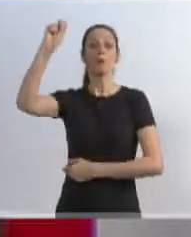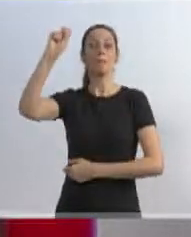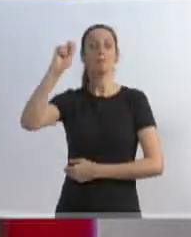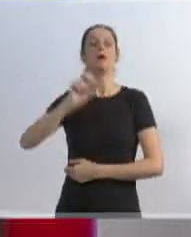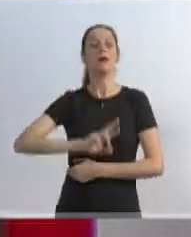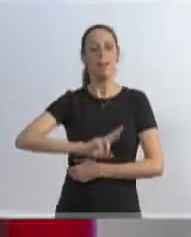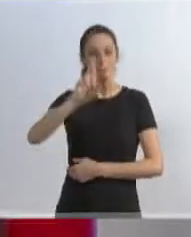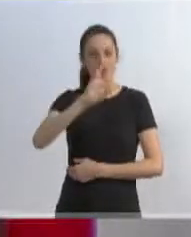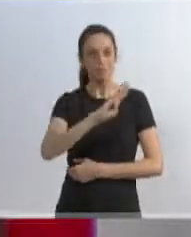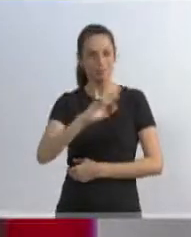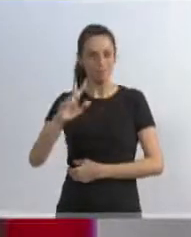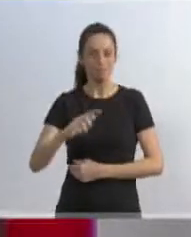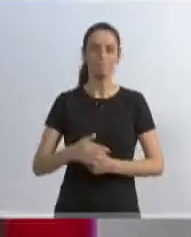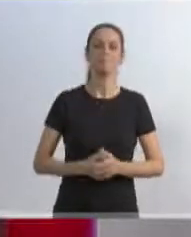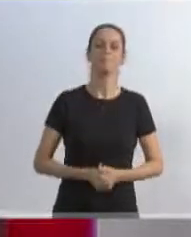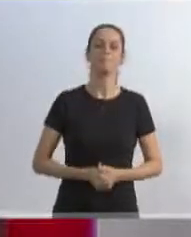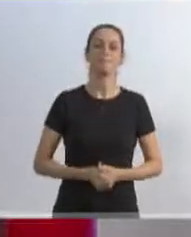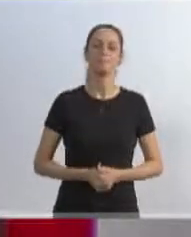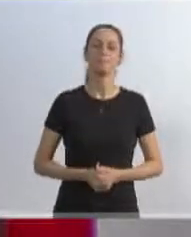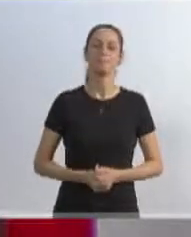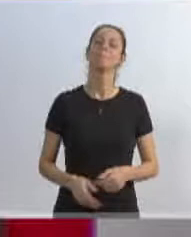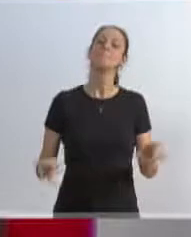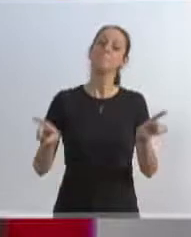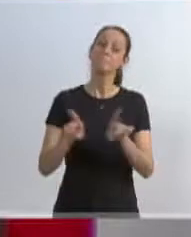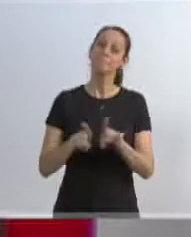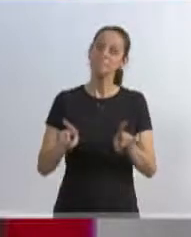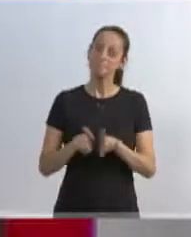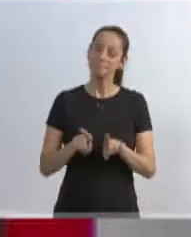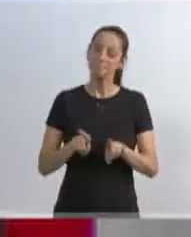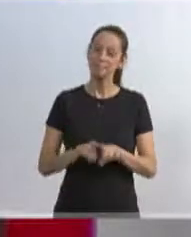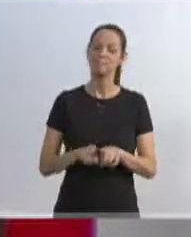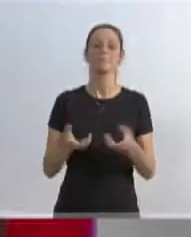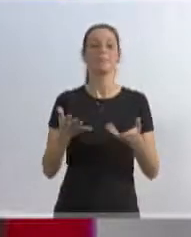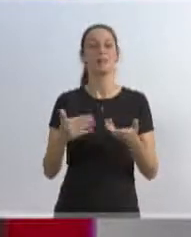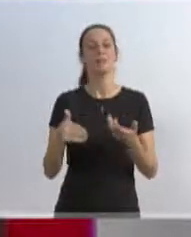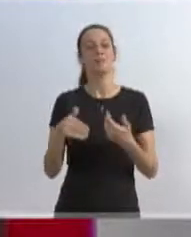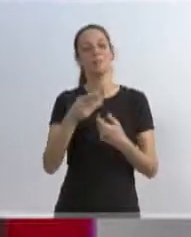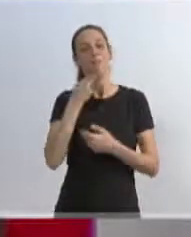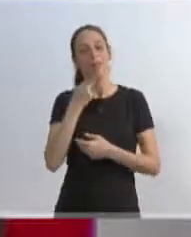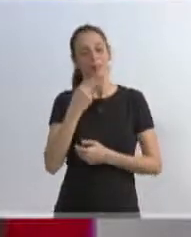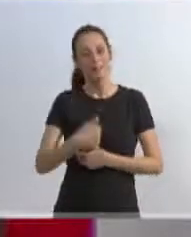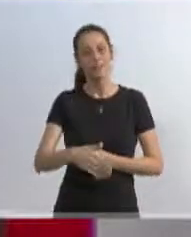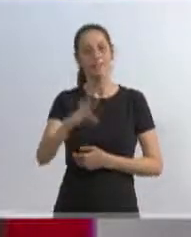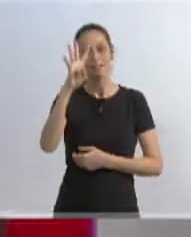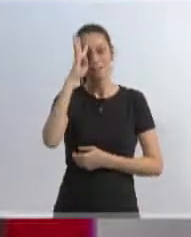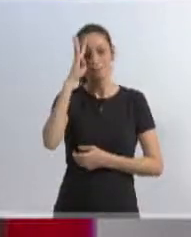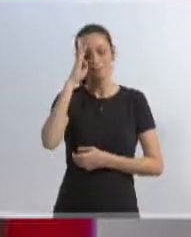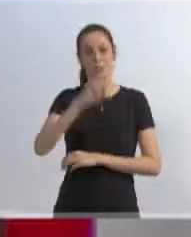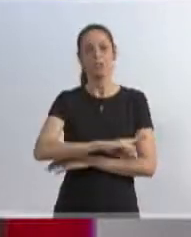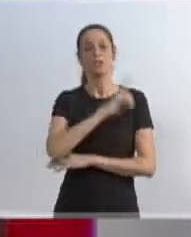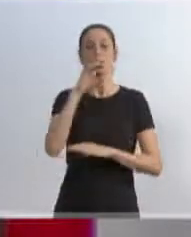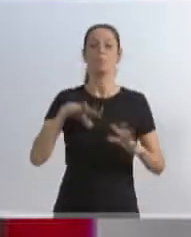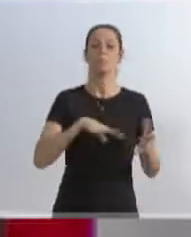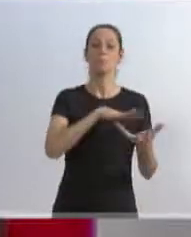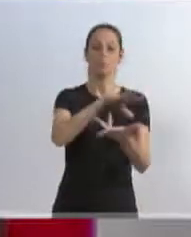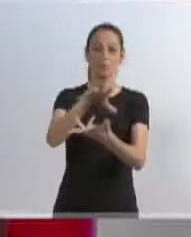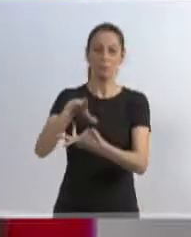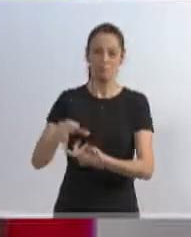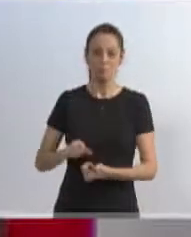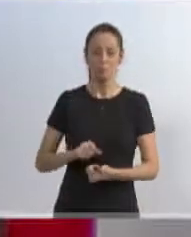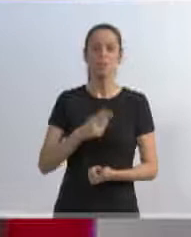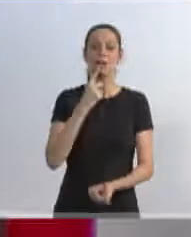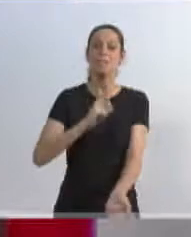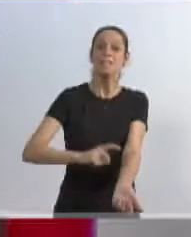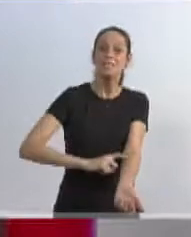de Blumenau. Também gostaria de falar que quarta-feira é dia mundial do doador de